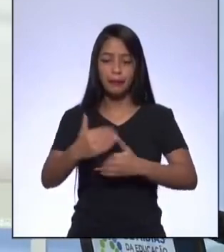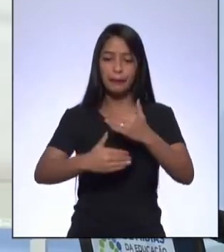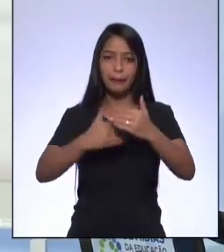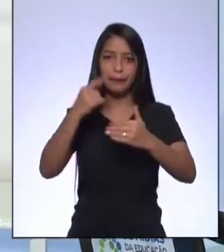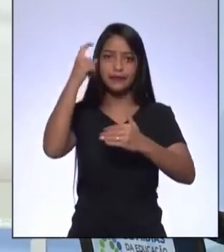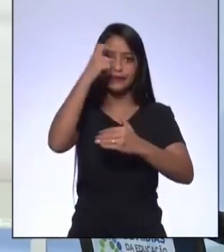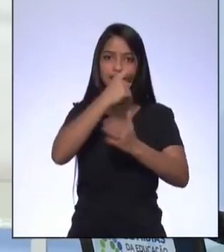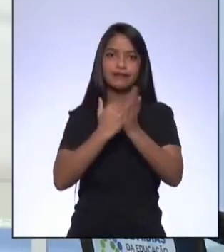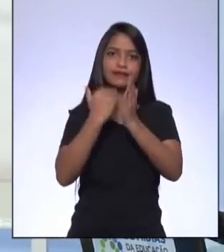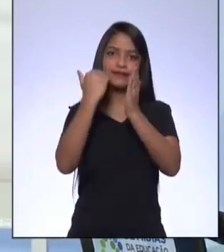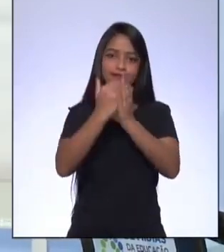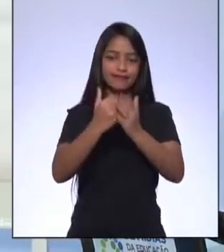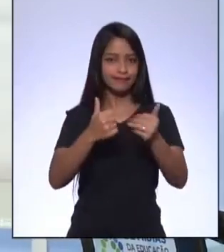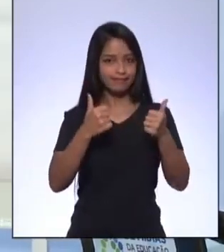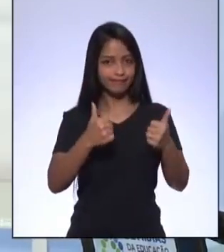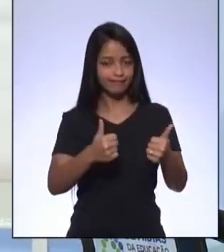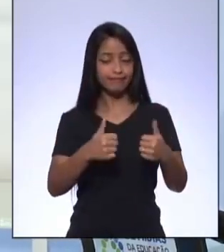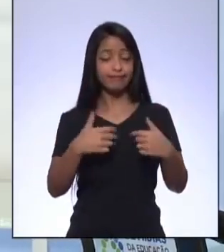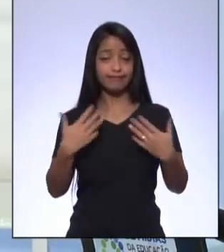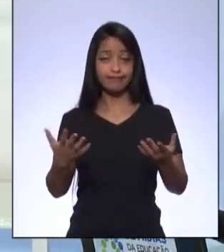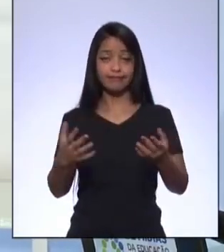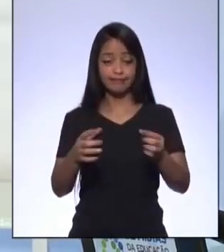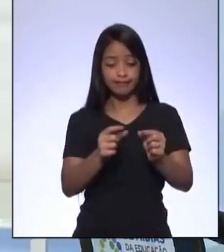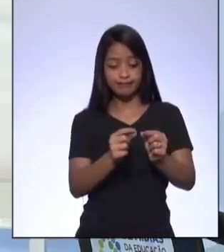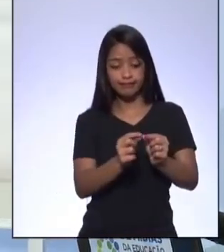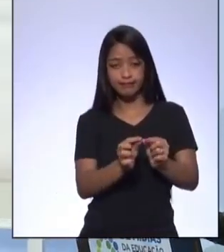que a gente vai avançando. Tudo bem? Esse eixo,